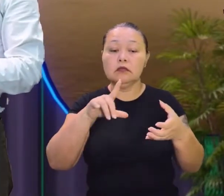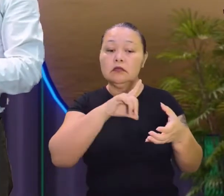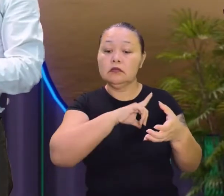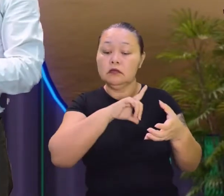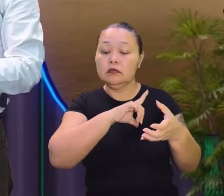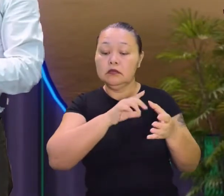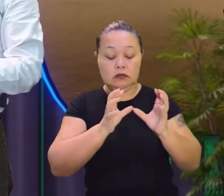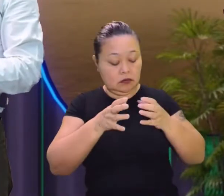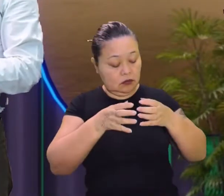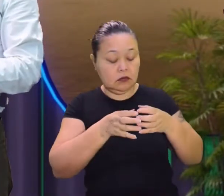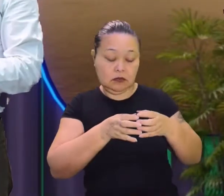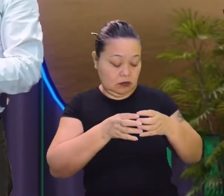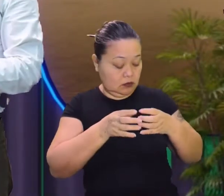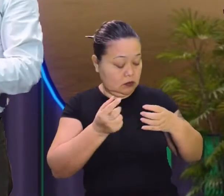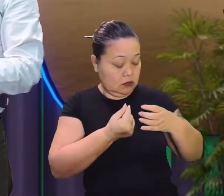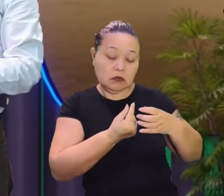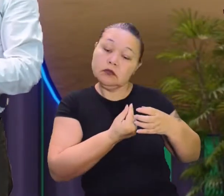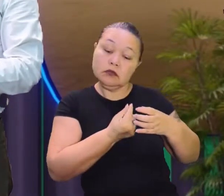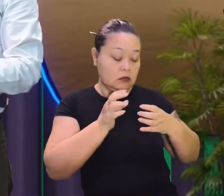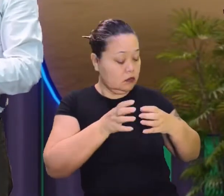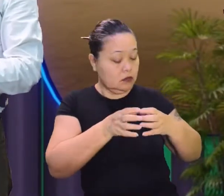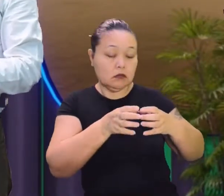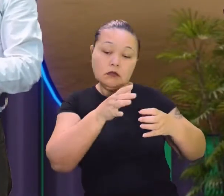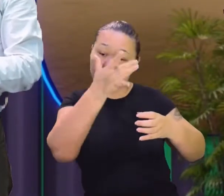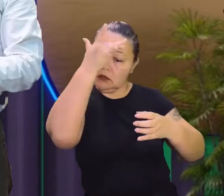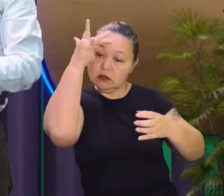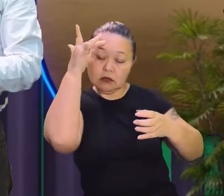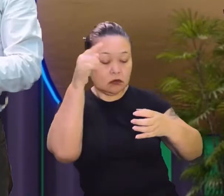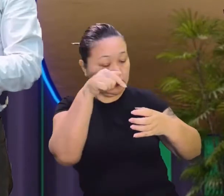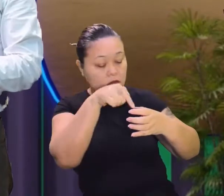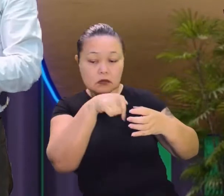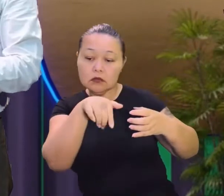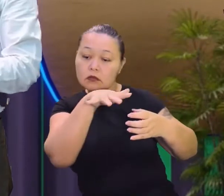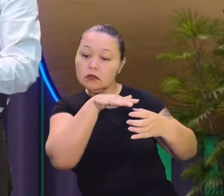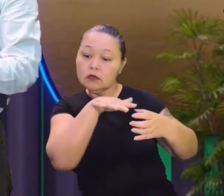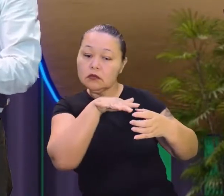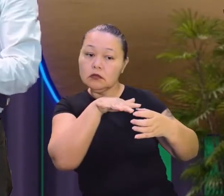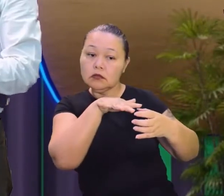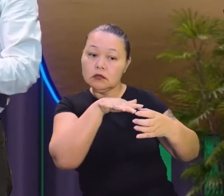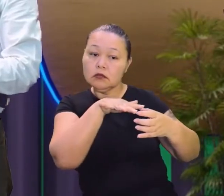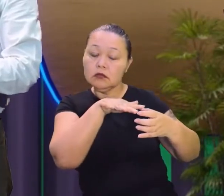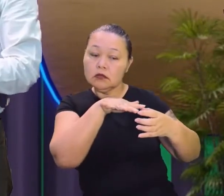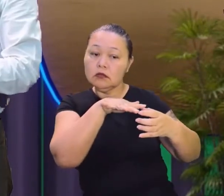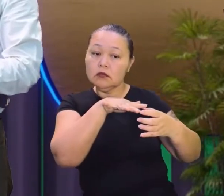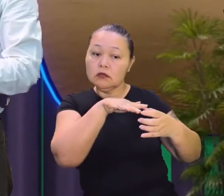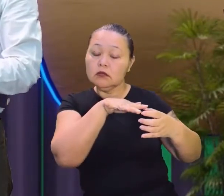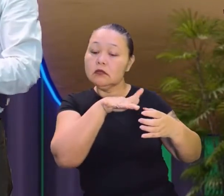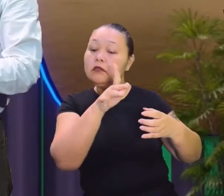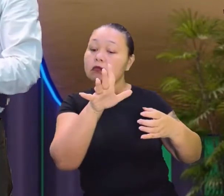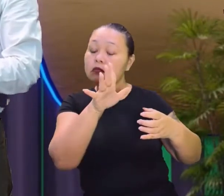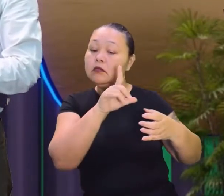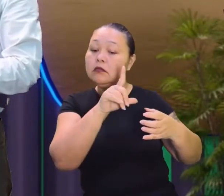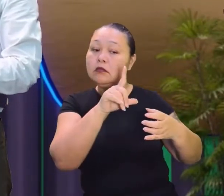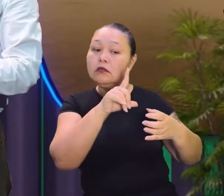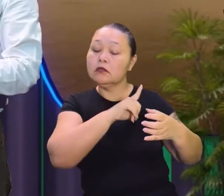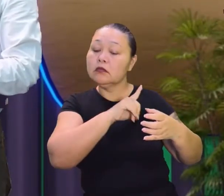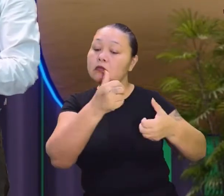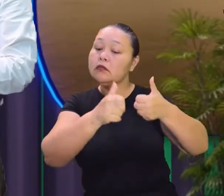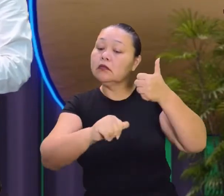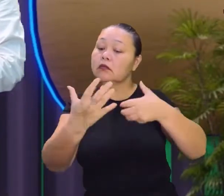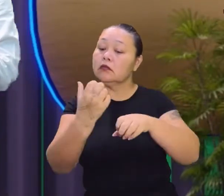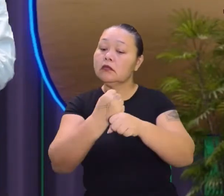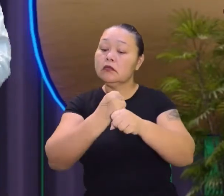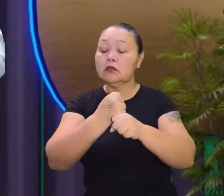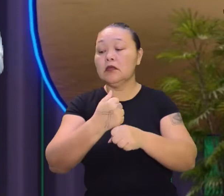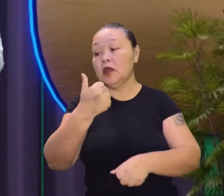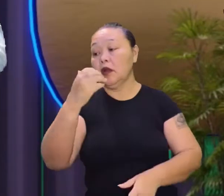aí na concentração de renda, e a gente consegue verificar isso a partir do índice de Gini, que ele é calculado de